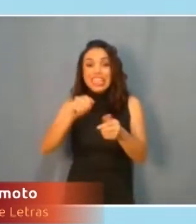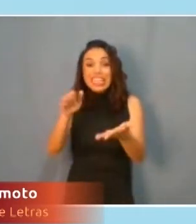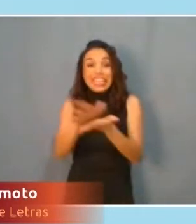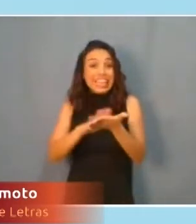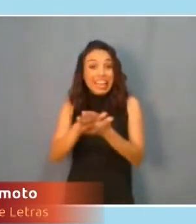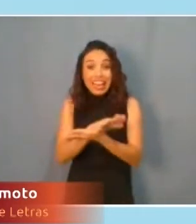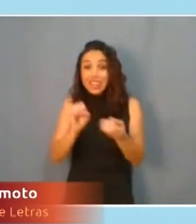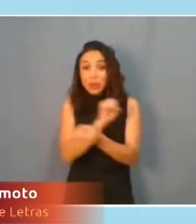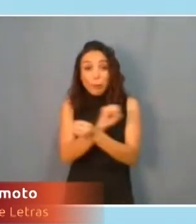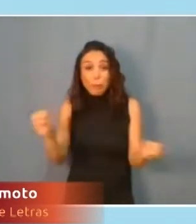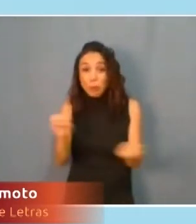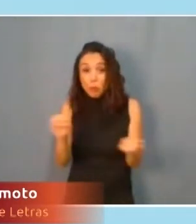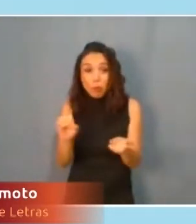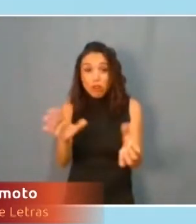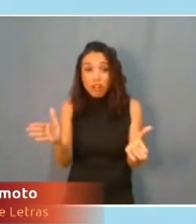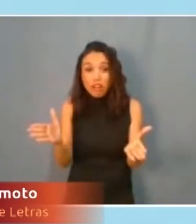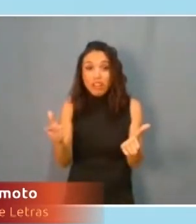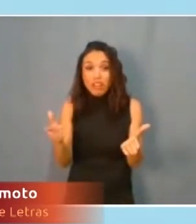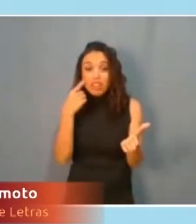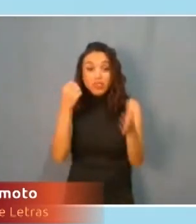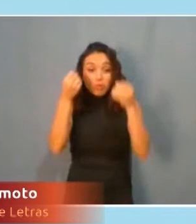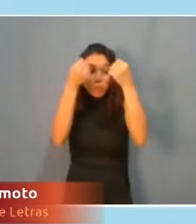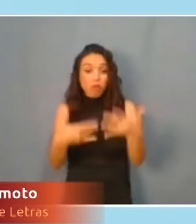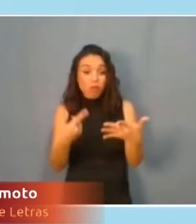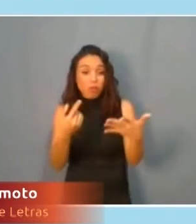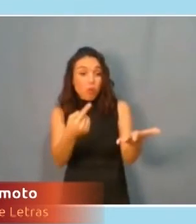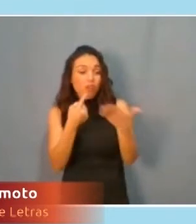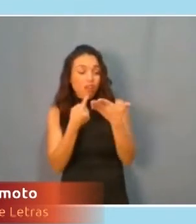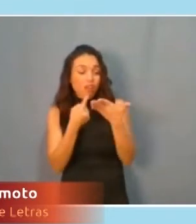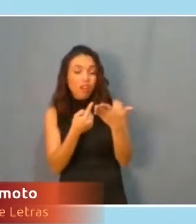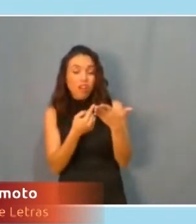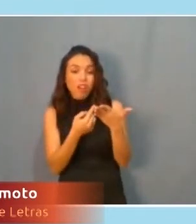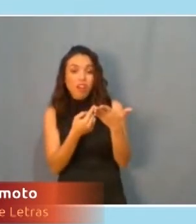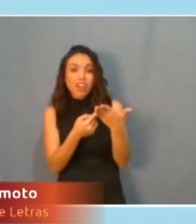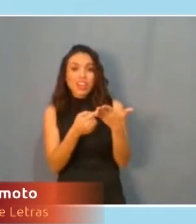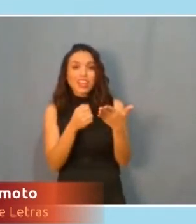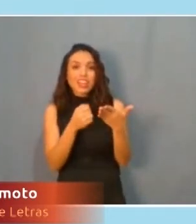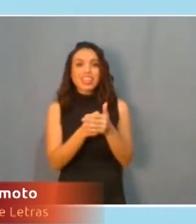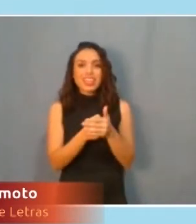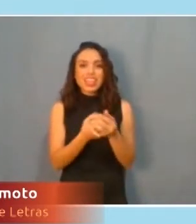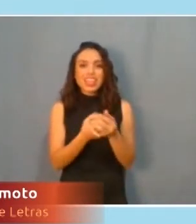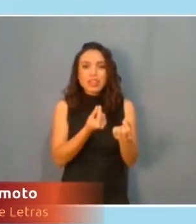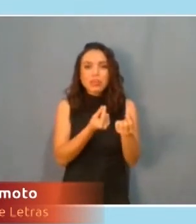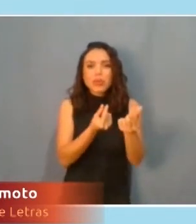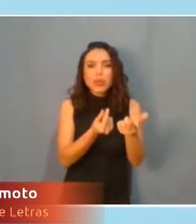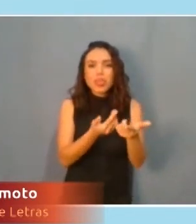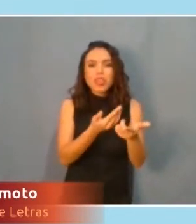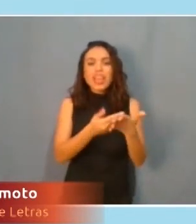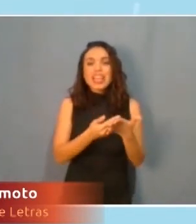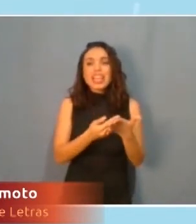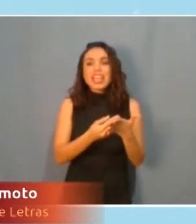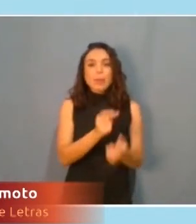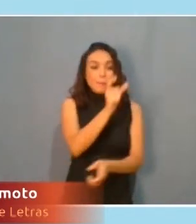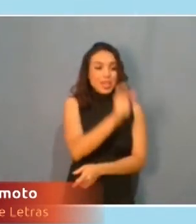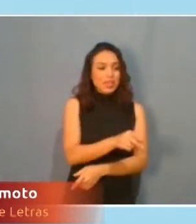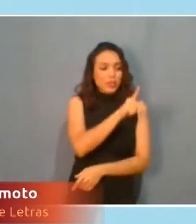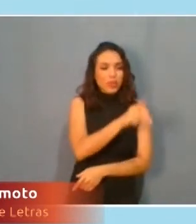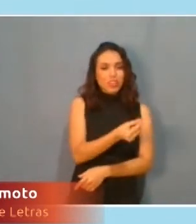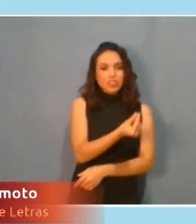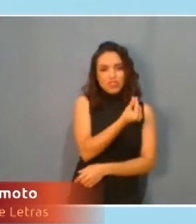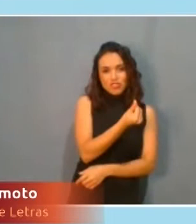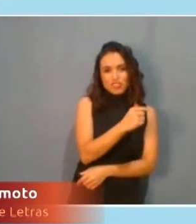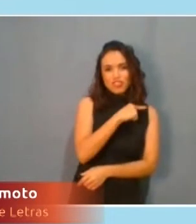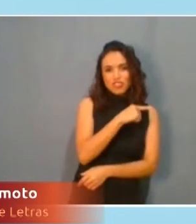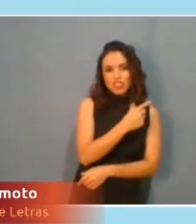sistema financeirização, ela está tomando conta do país. Hoje não se produz mais, não temos mais grandes